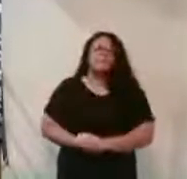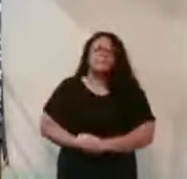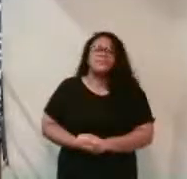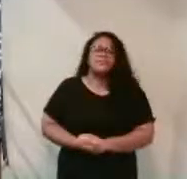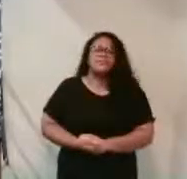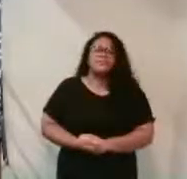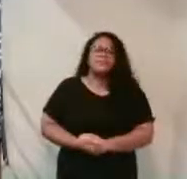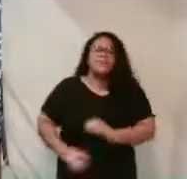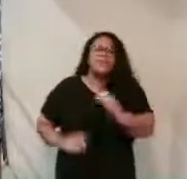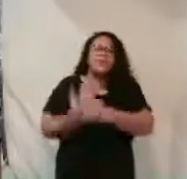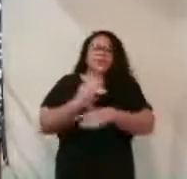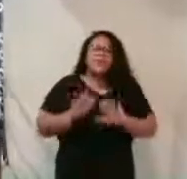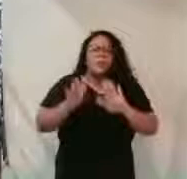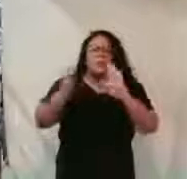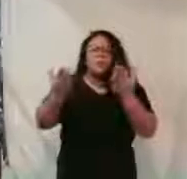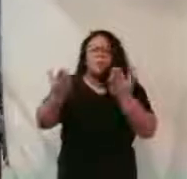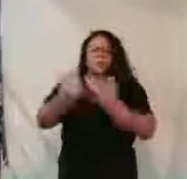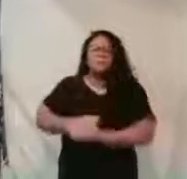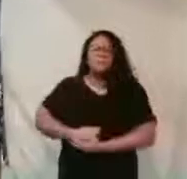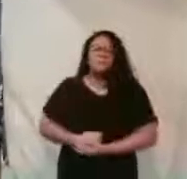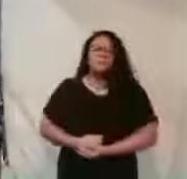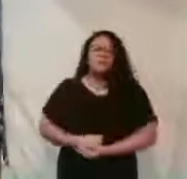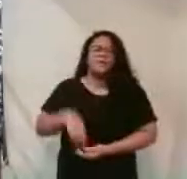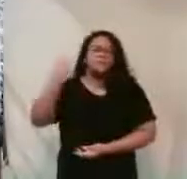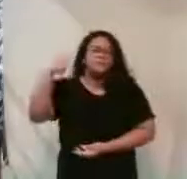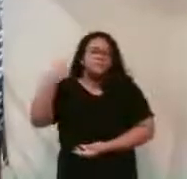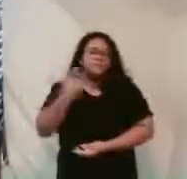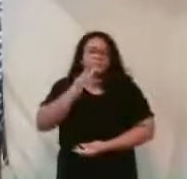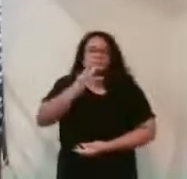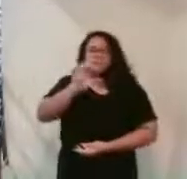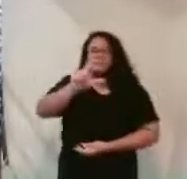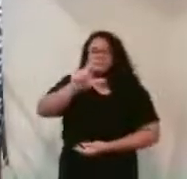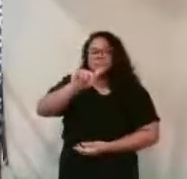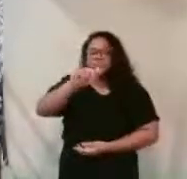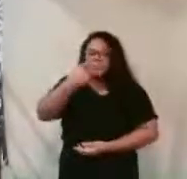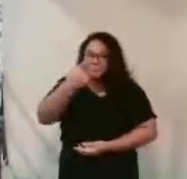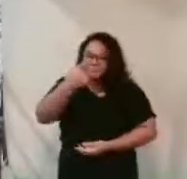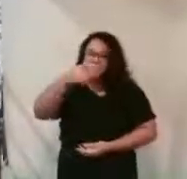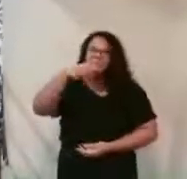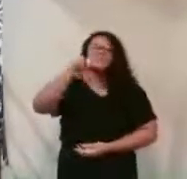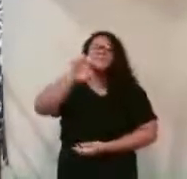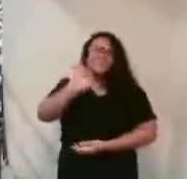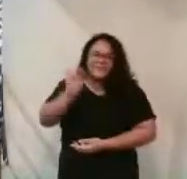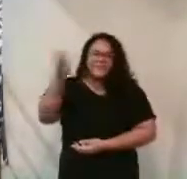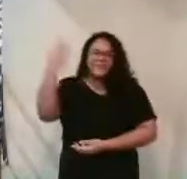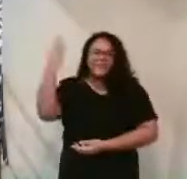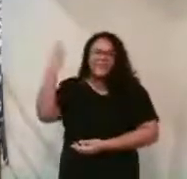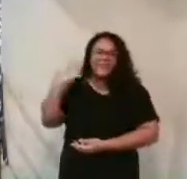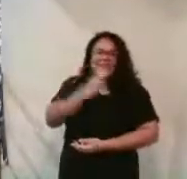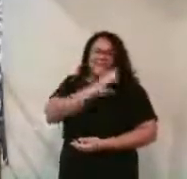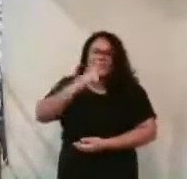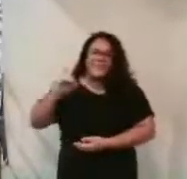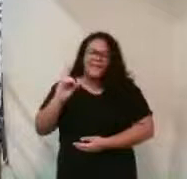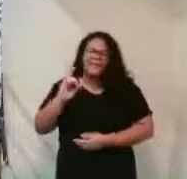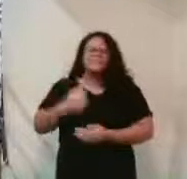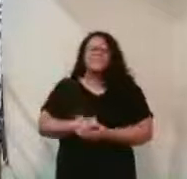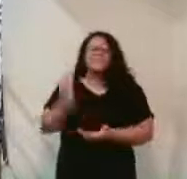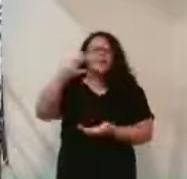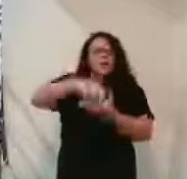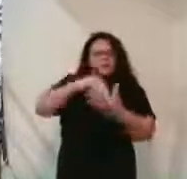tempo que eu era procurador-geral, e agora continua com a doutora Cristiane e Roberta, um